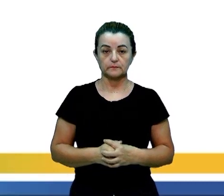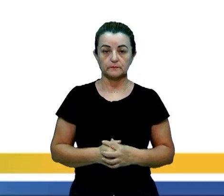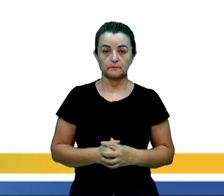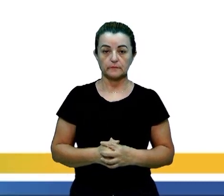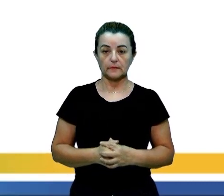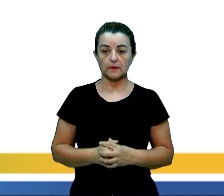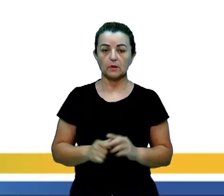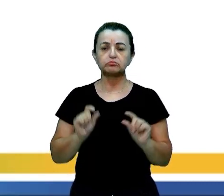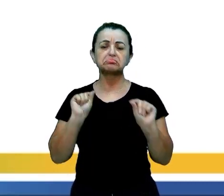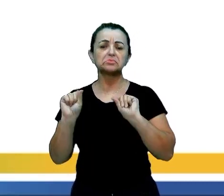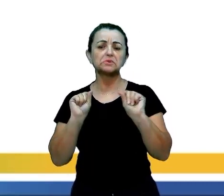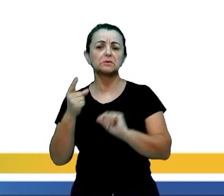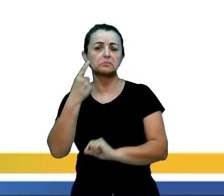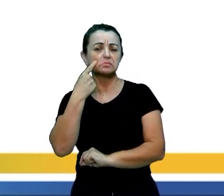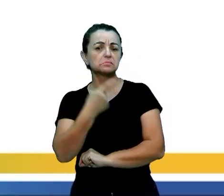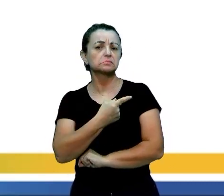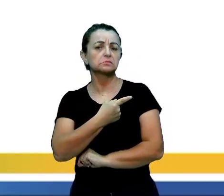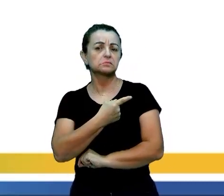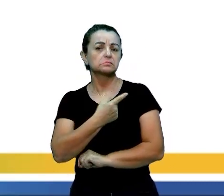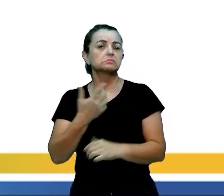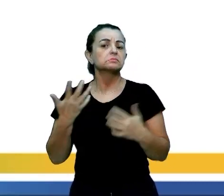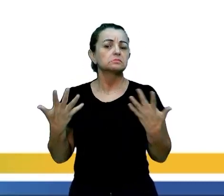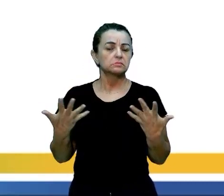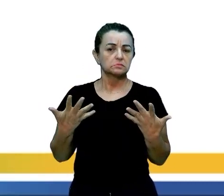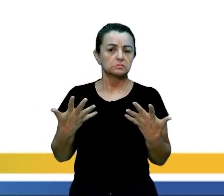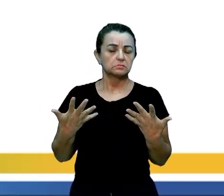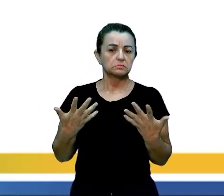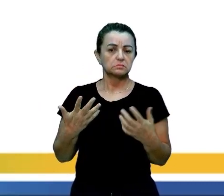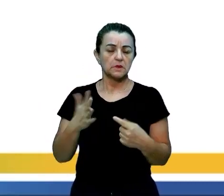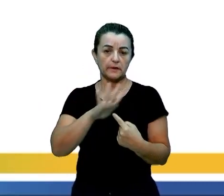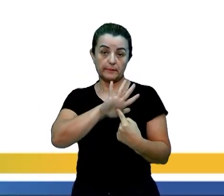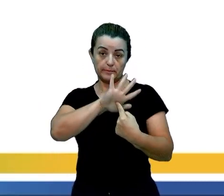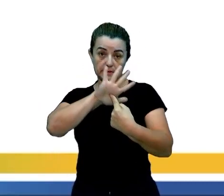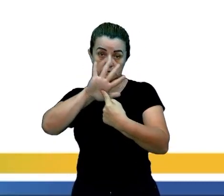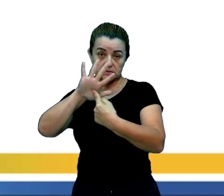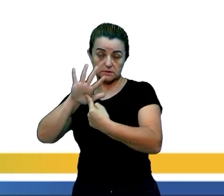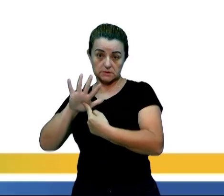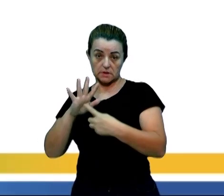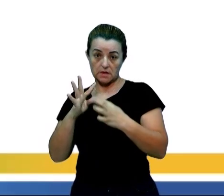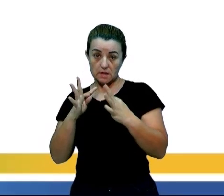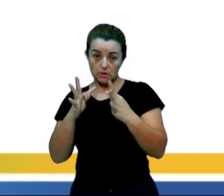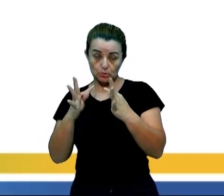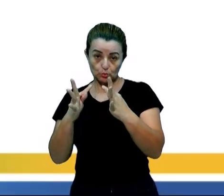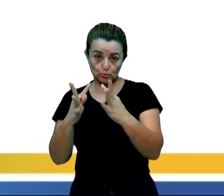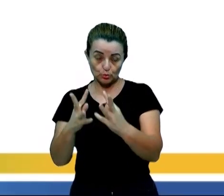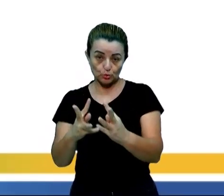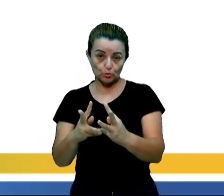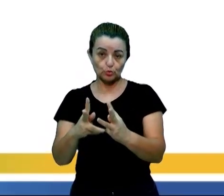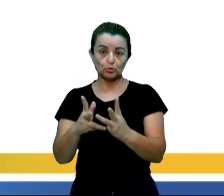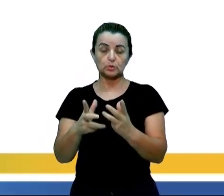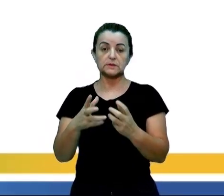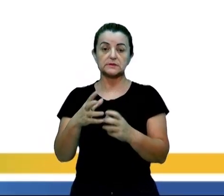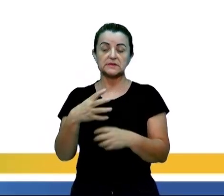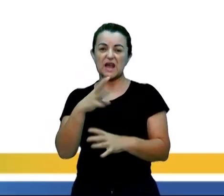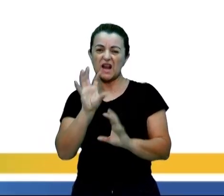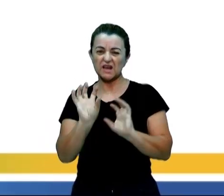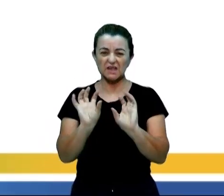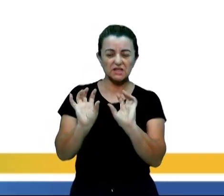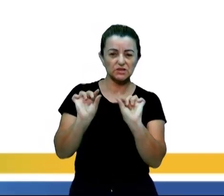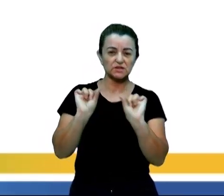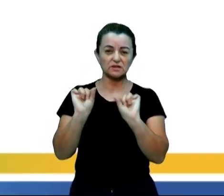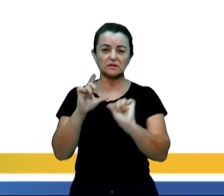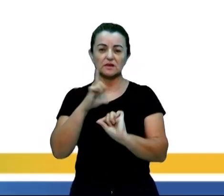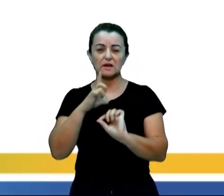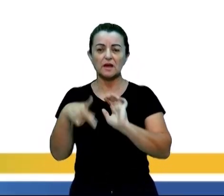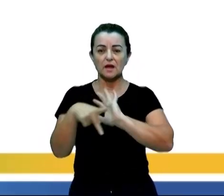O que é que nós temos, então? A configuração em todas essas características que eu acabei de falar, a